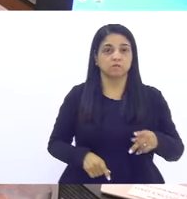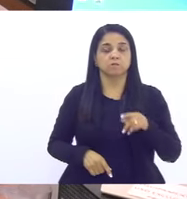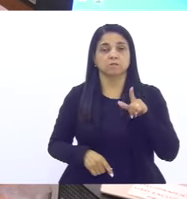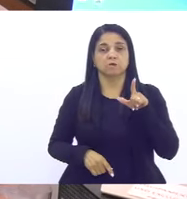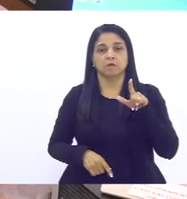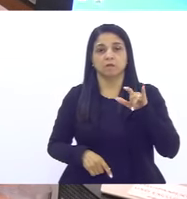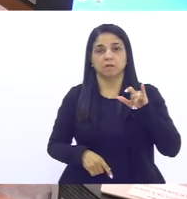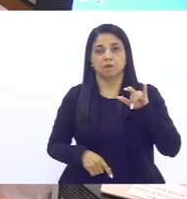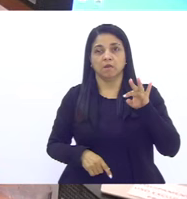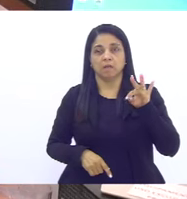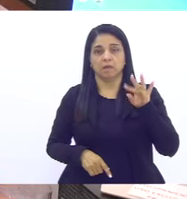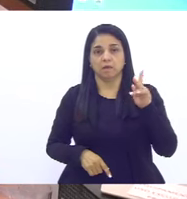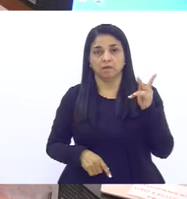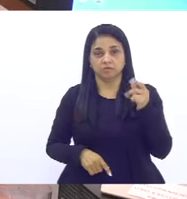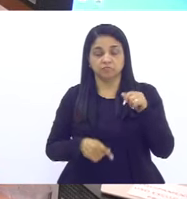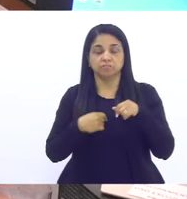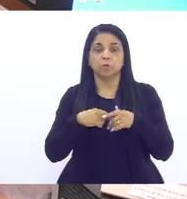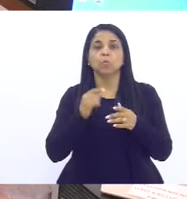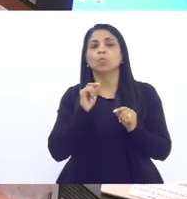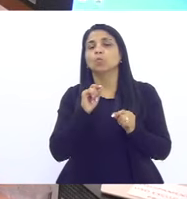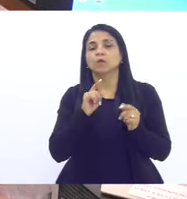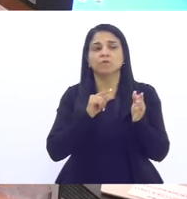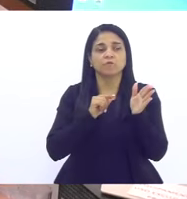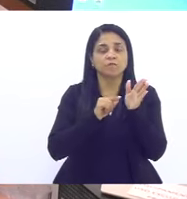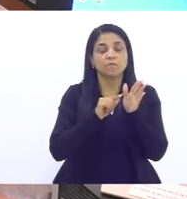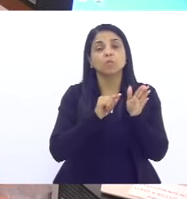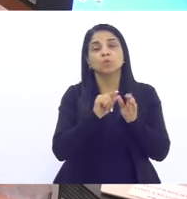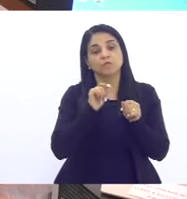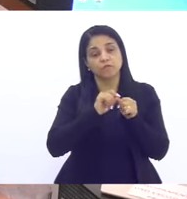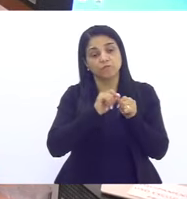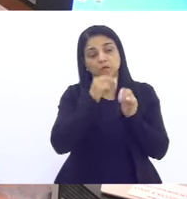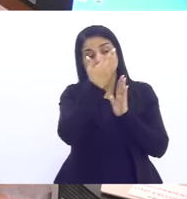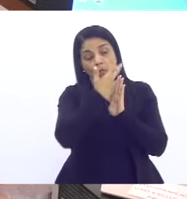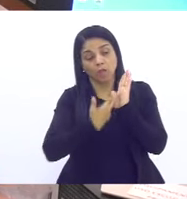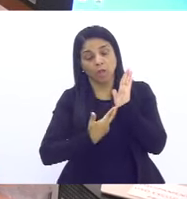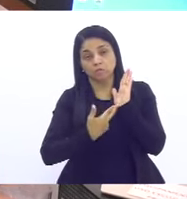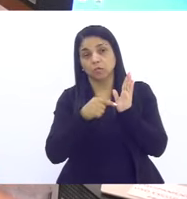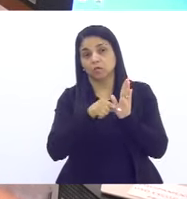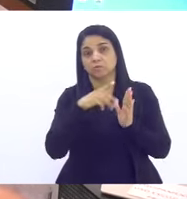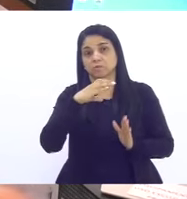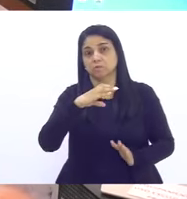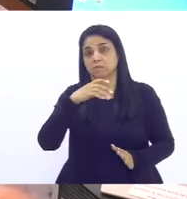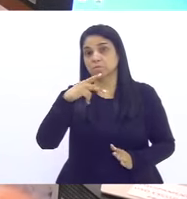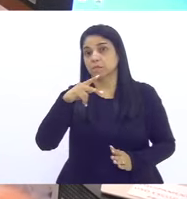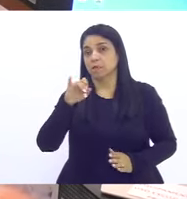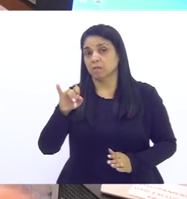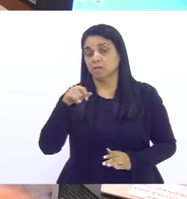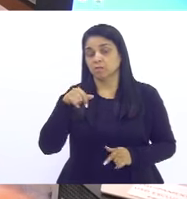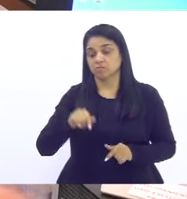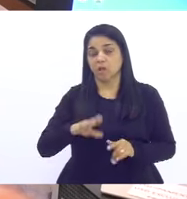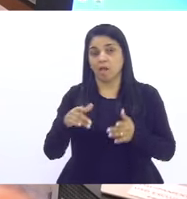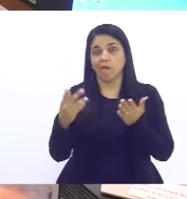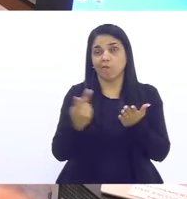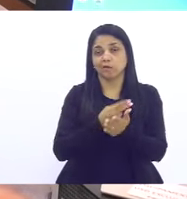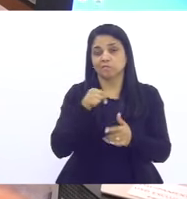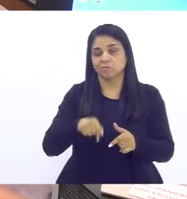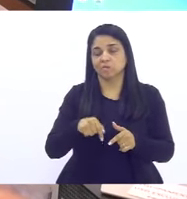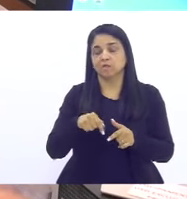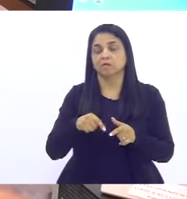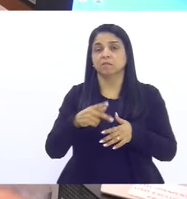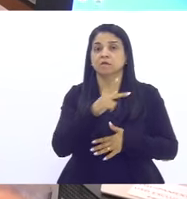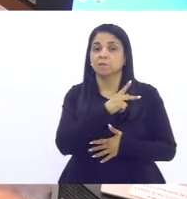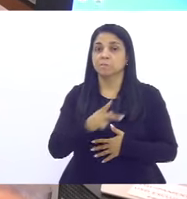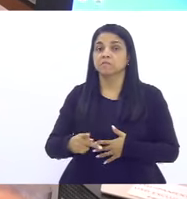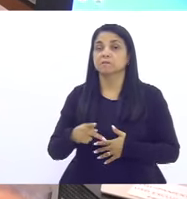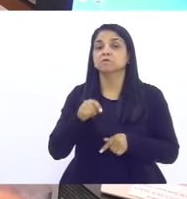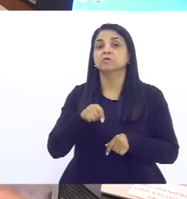ouvir a resposta sobre o que foi feito com o relatório da CPI, que já aconteceu aqui, presidida pela deputada Zeidan.